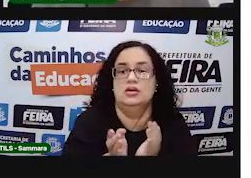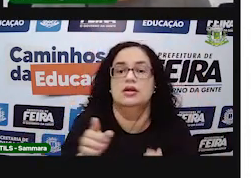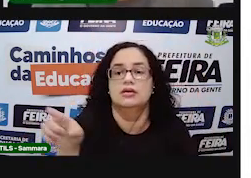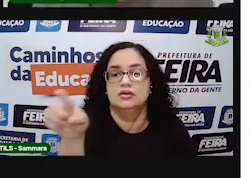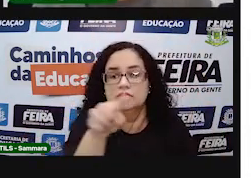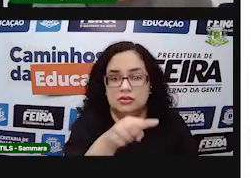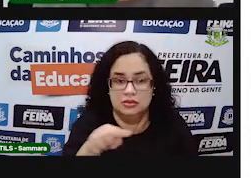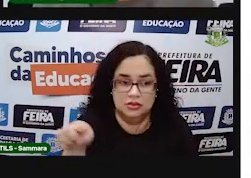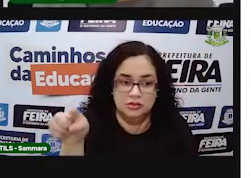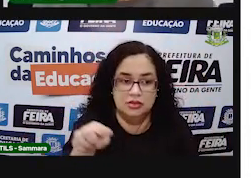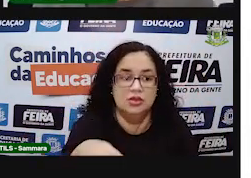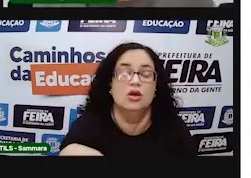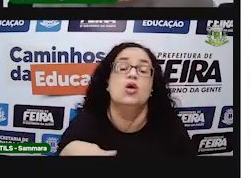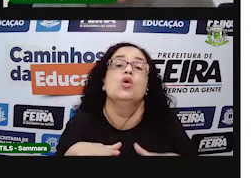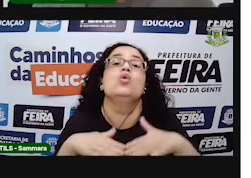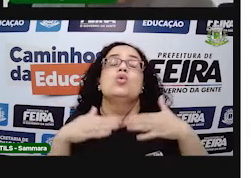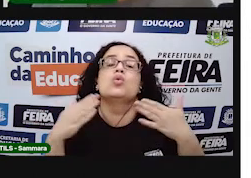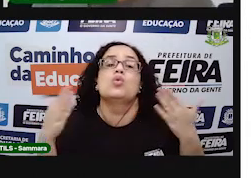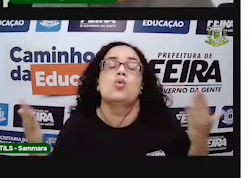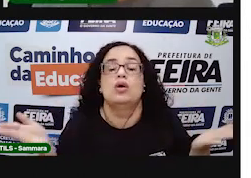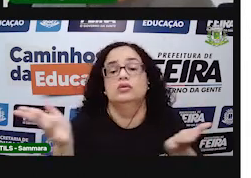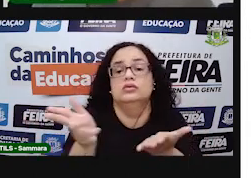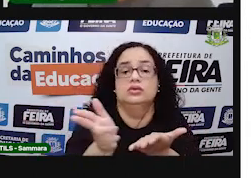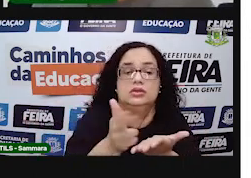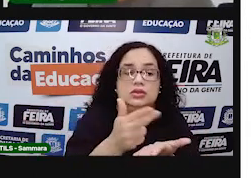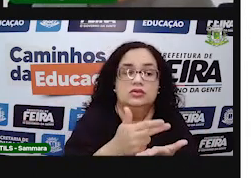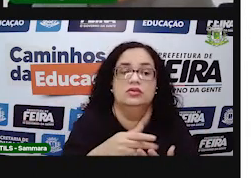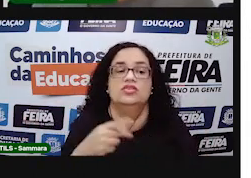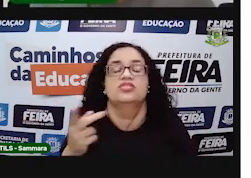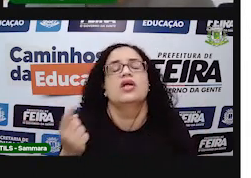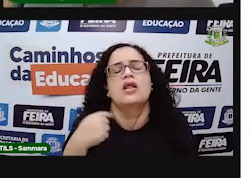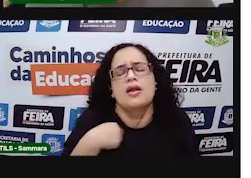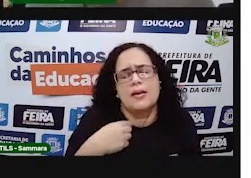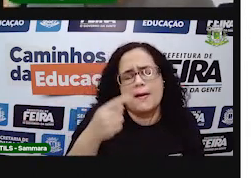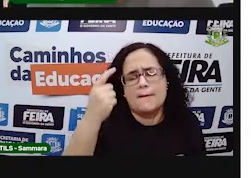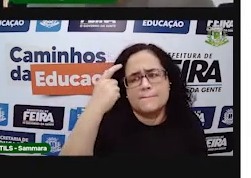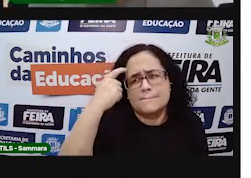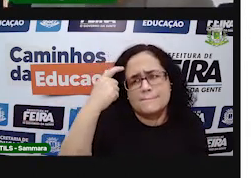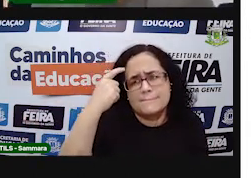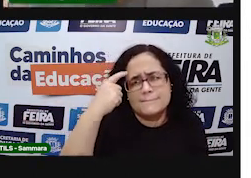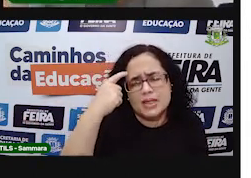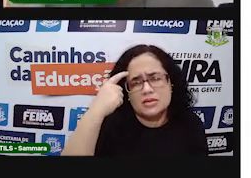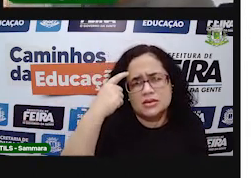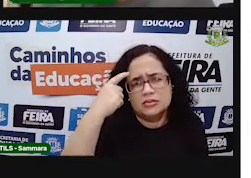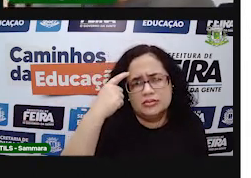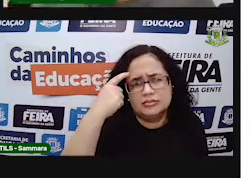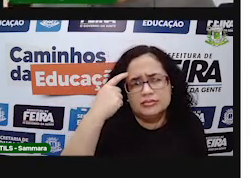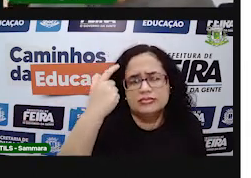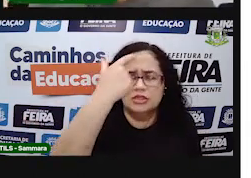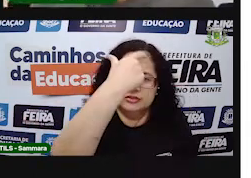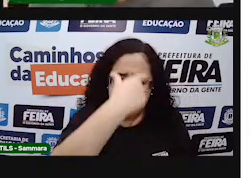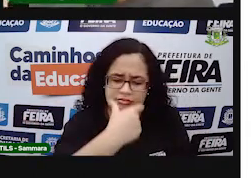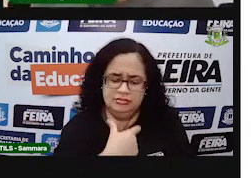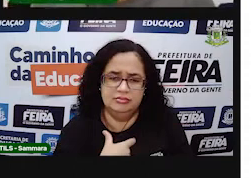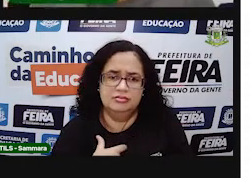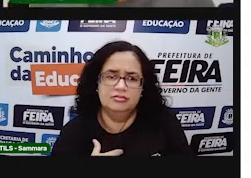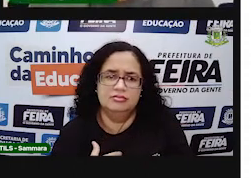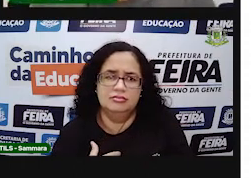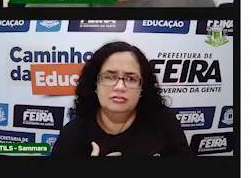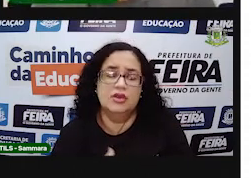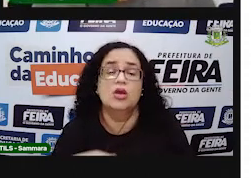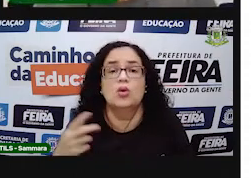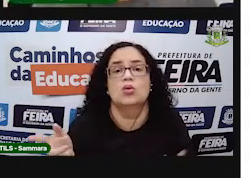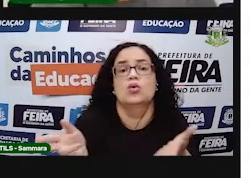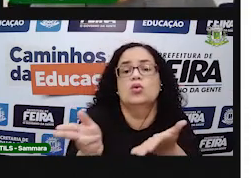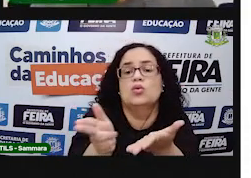que está aparecendo aí? E aí, qual seria a outra? Diga para você mesmo, para você mesma, qual